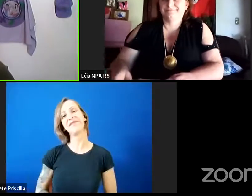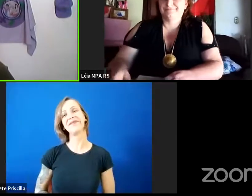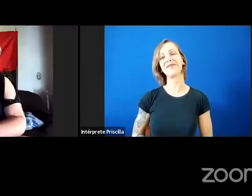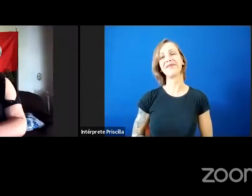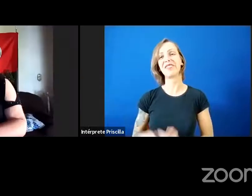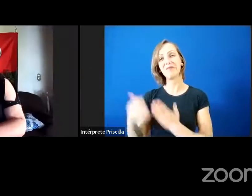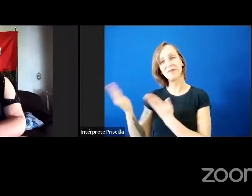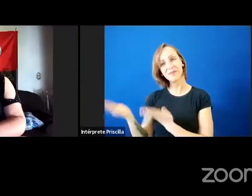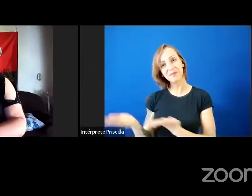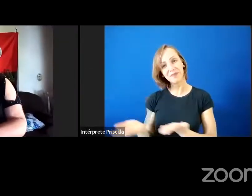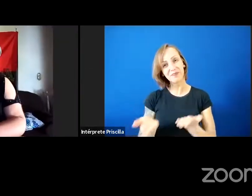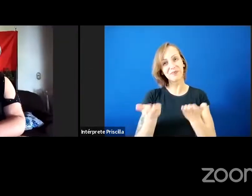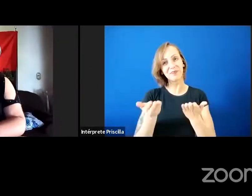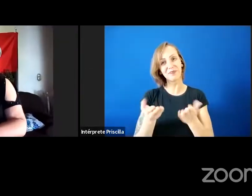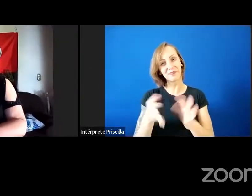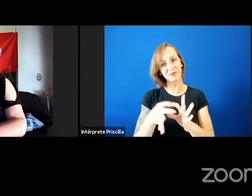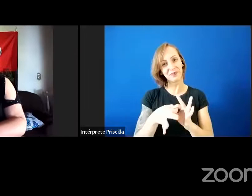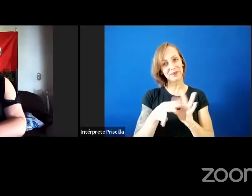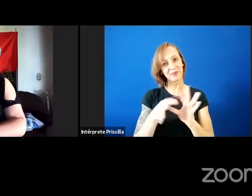Leia.